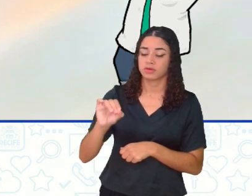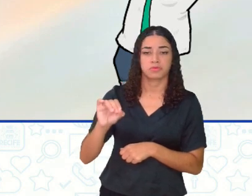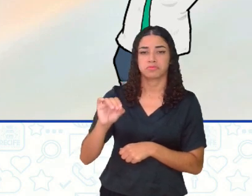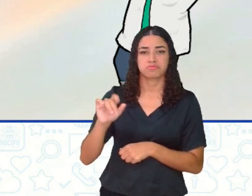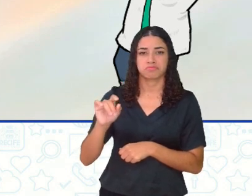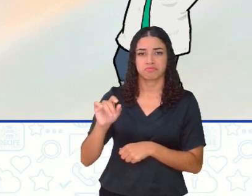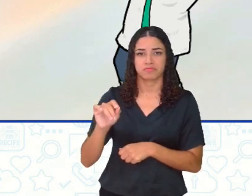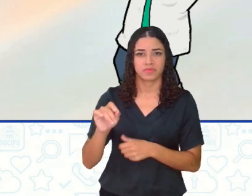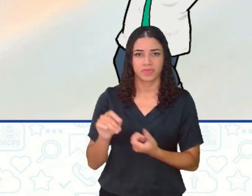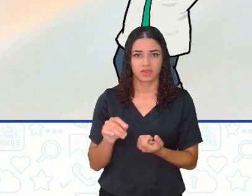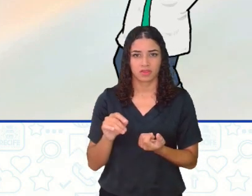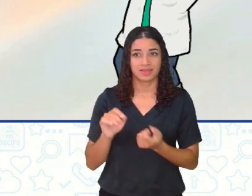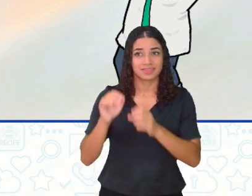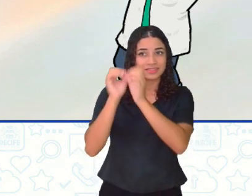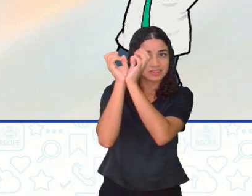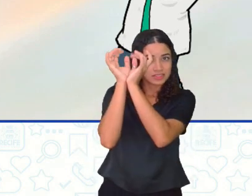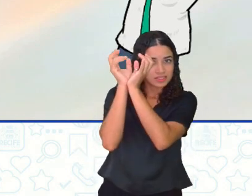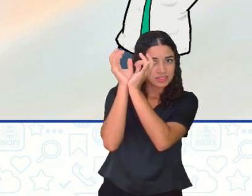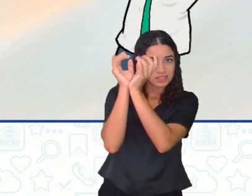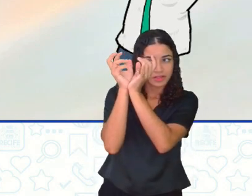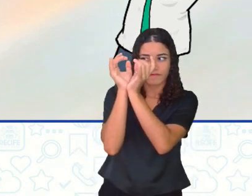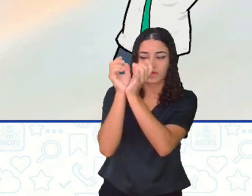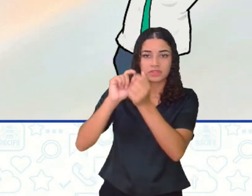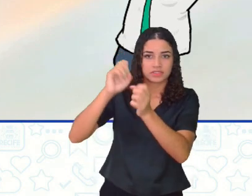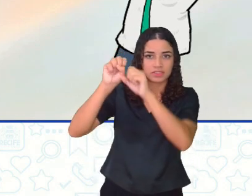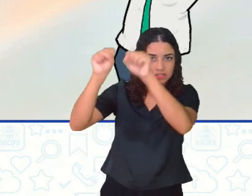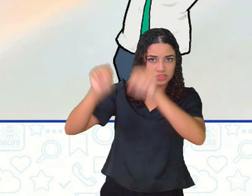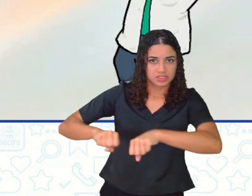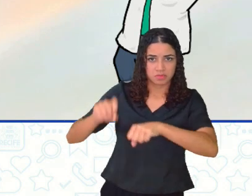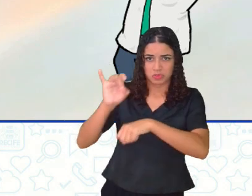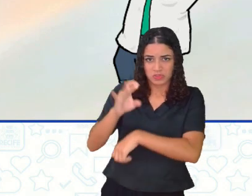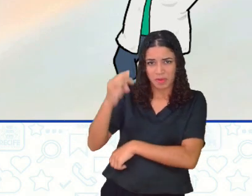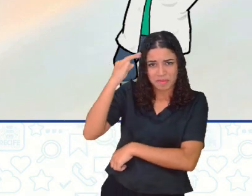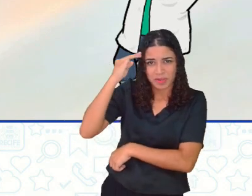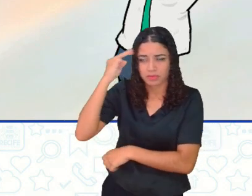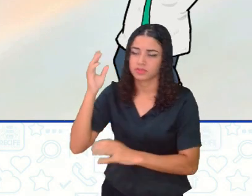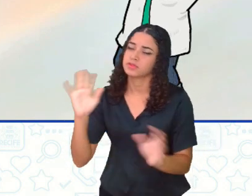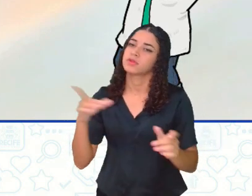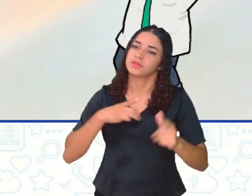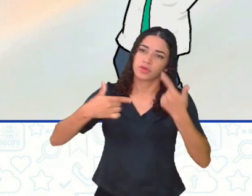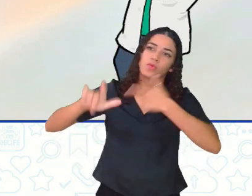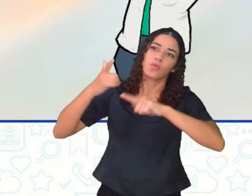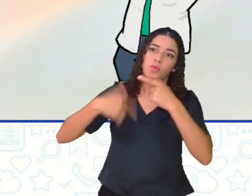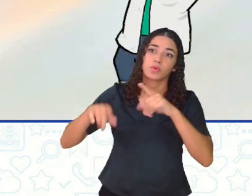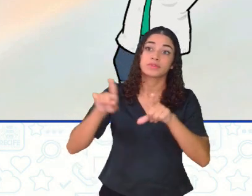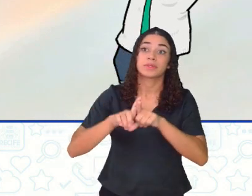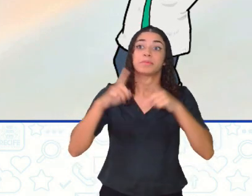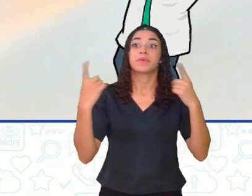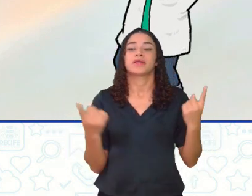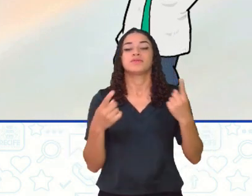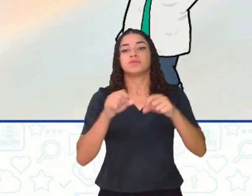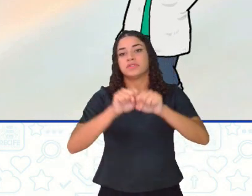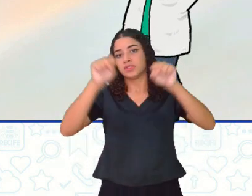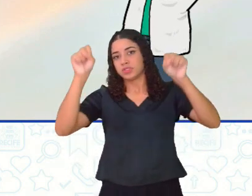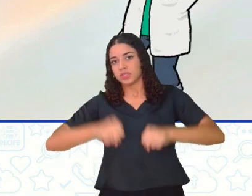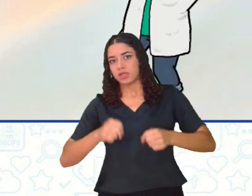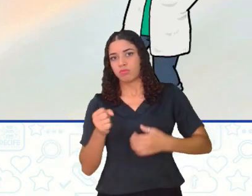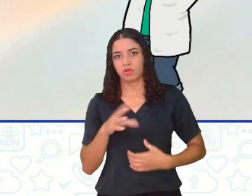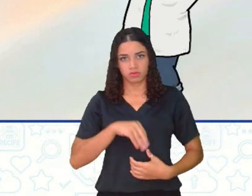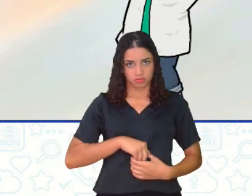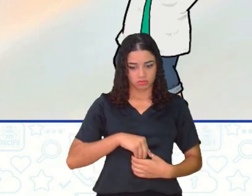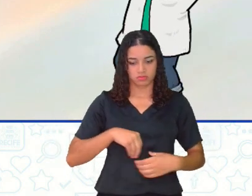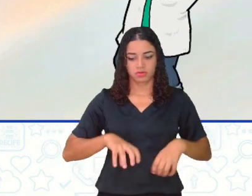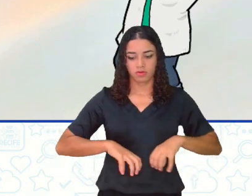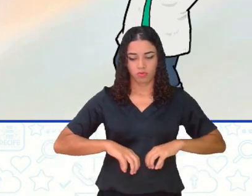nervoso não trabalha só com a memória, não. A gente tem outras coisas quando formos trabalhar. Que o sistema reprodutor tem essa função aí